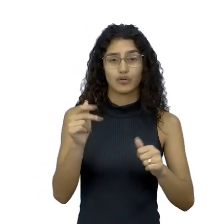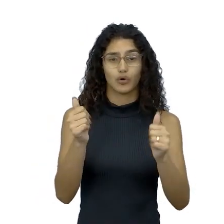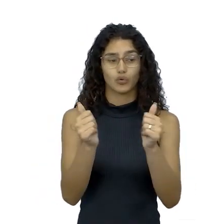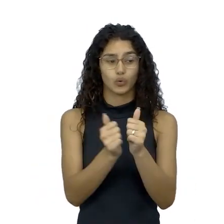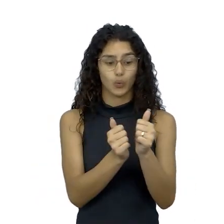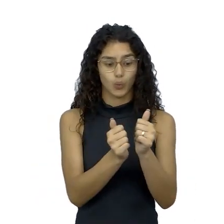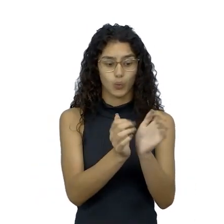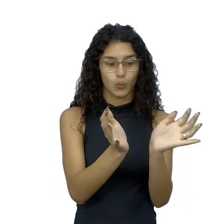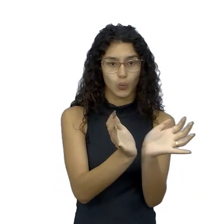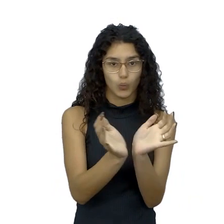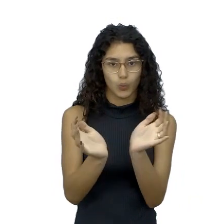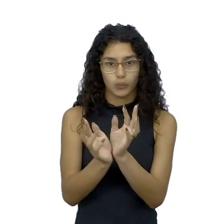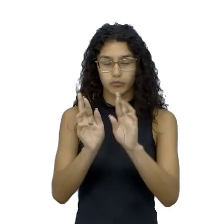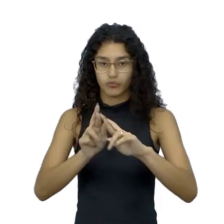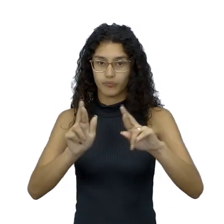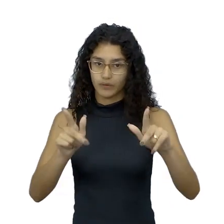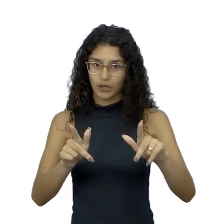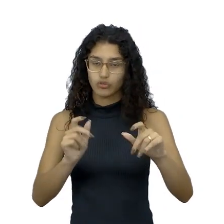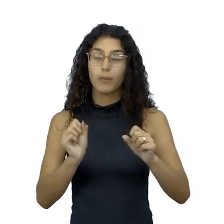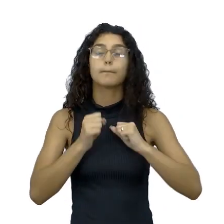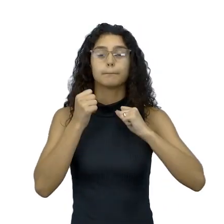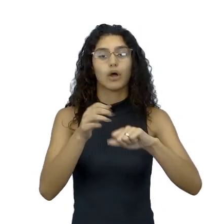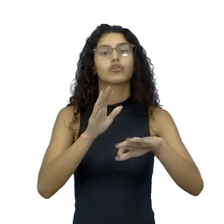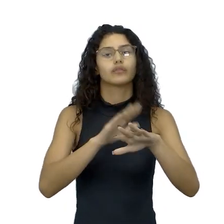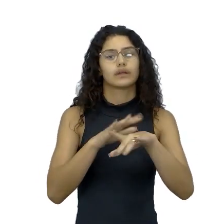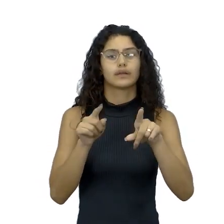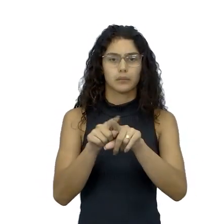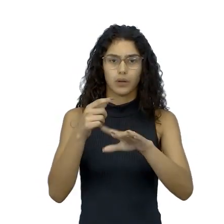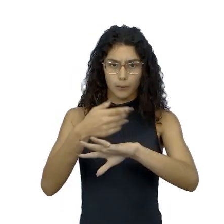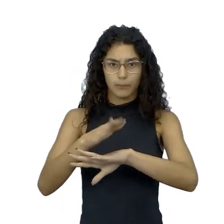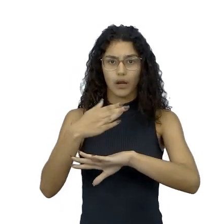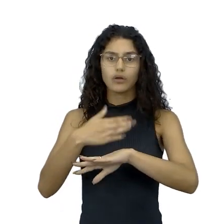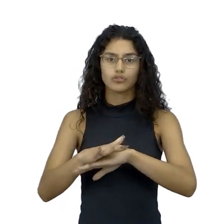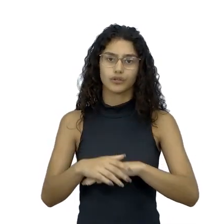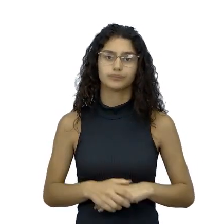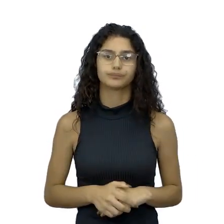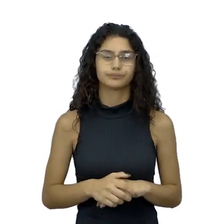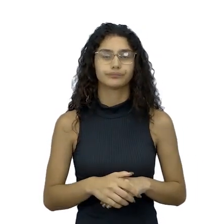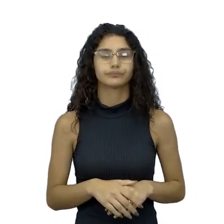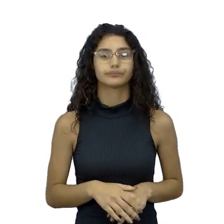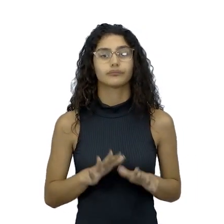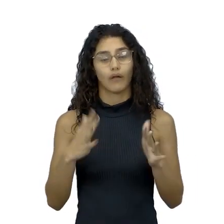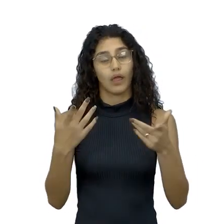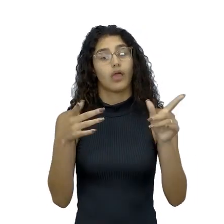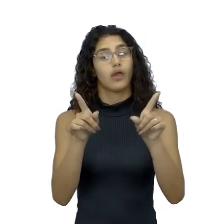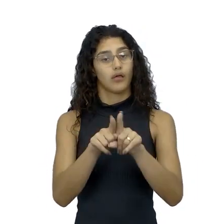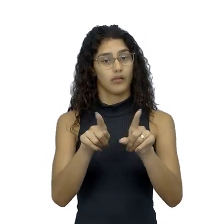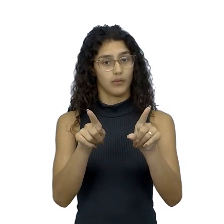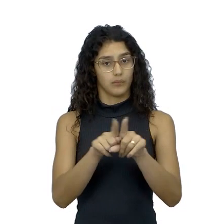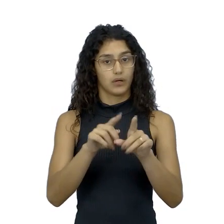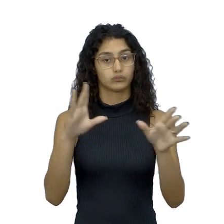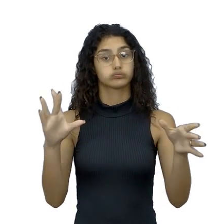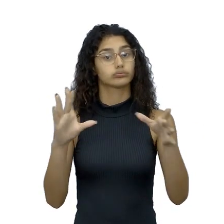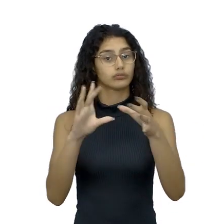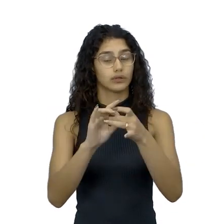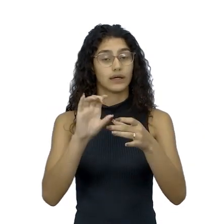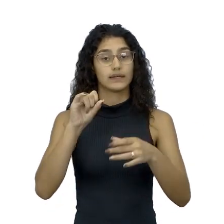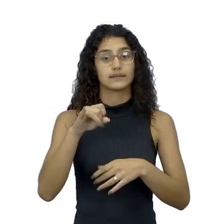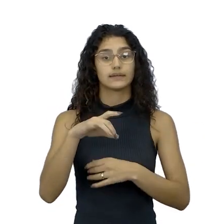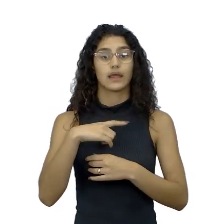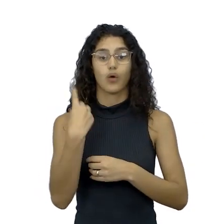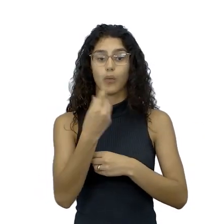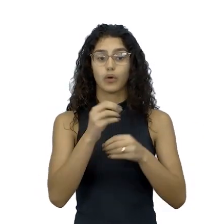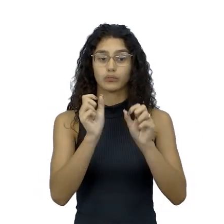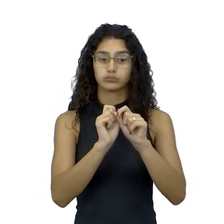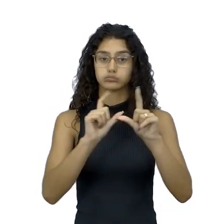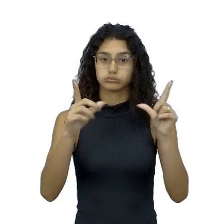turmas diferentes, podem fazer essa prática, né? E também verificar se existe, como a gente está